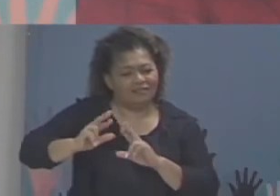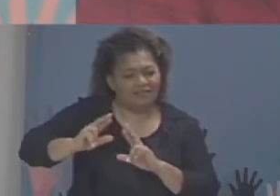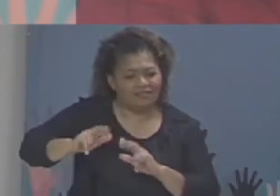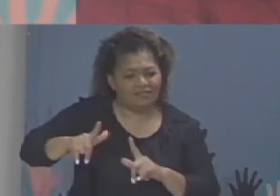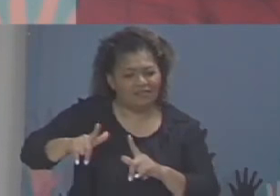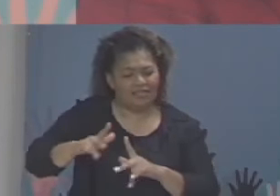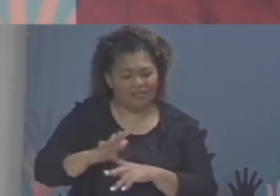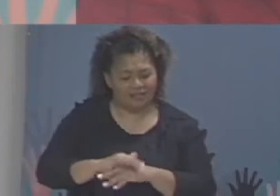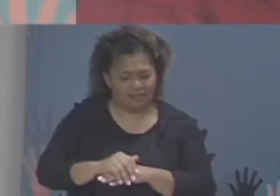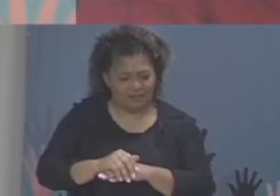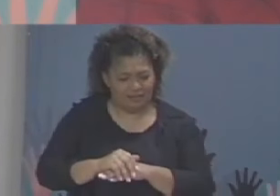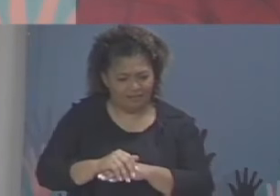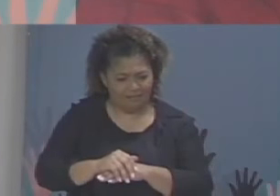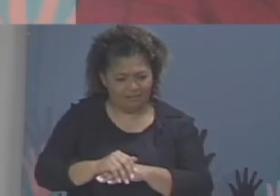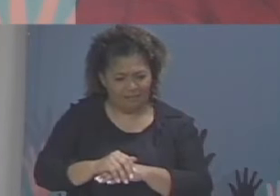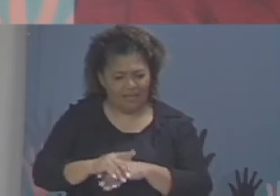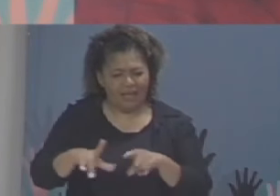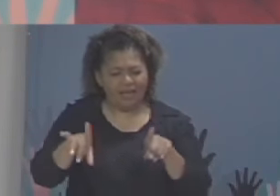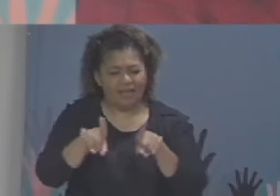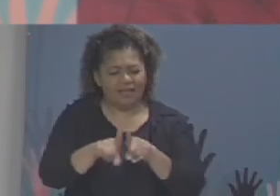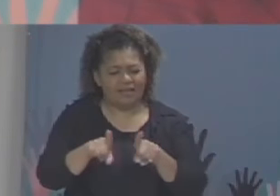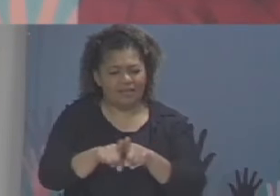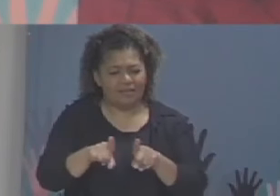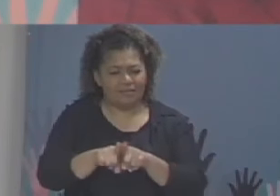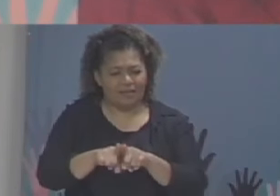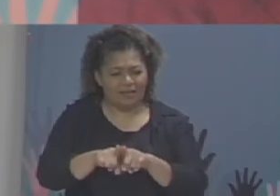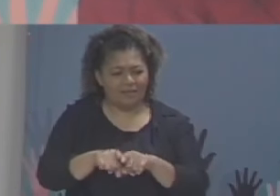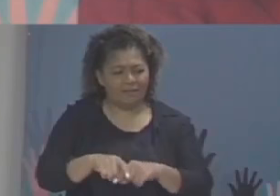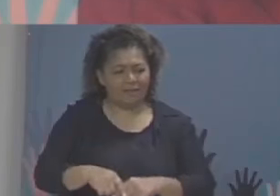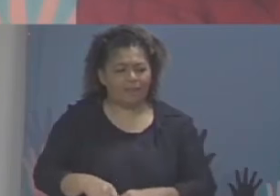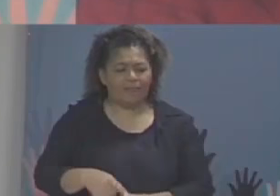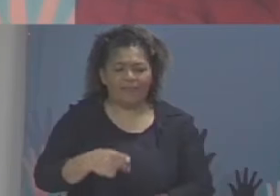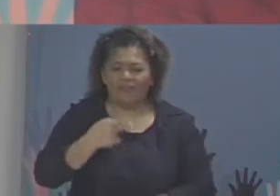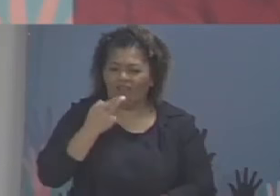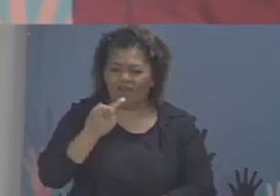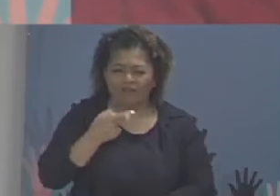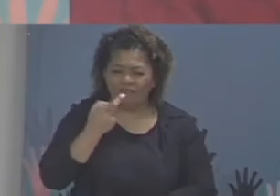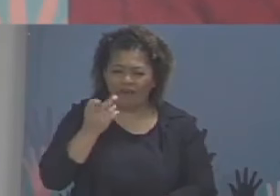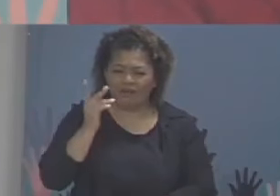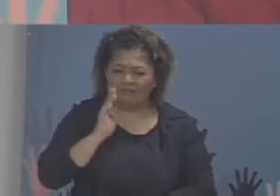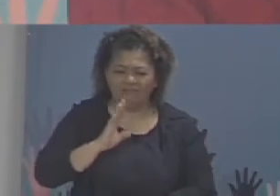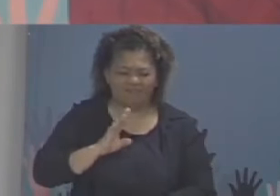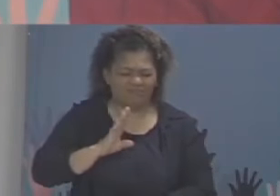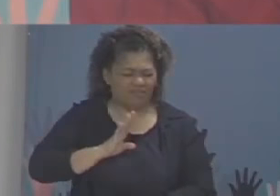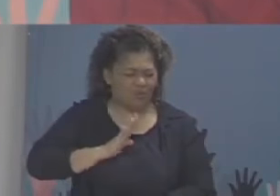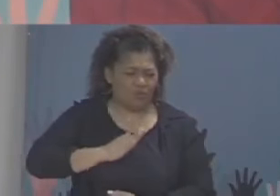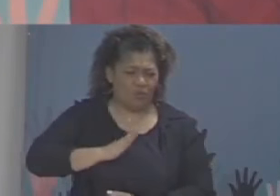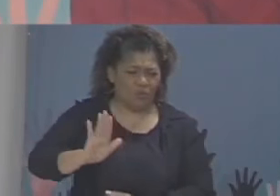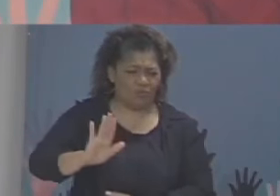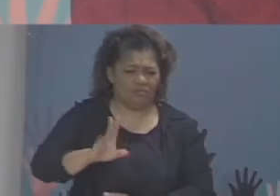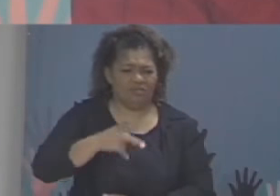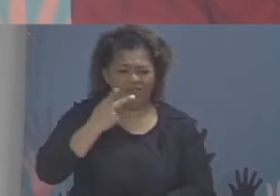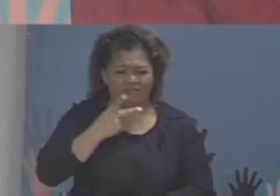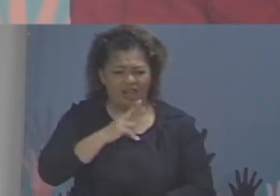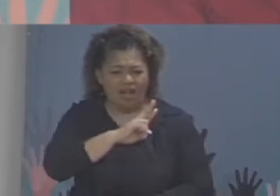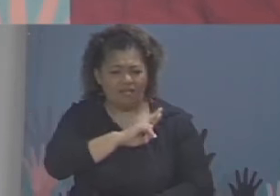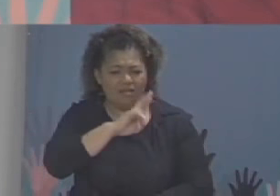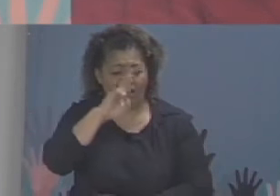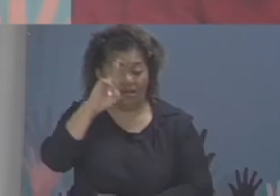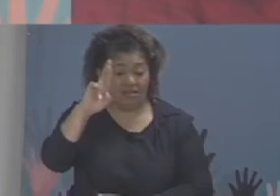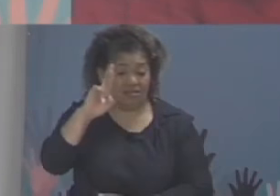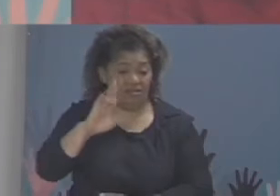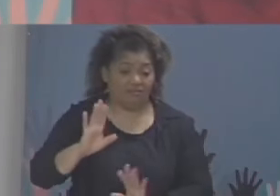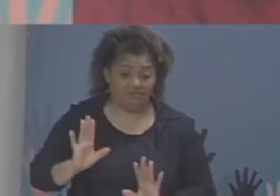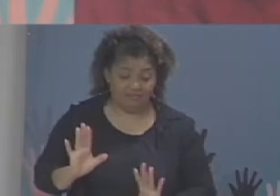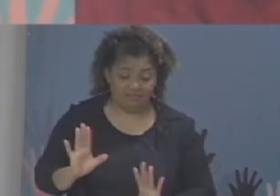modo, como Pedro, né, falando de religião, aqui, negadas também pelo representante